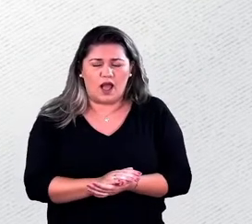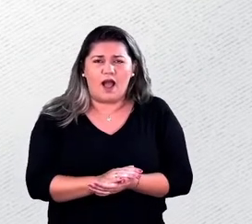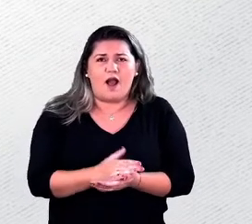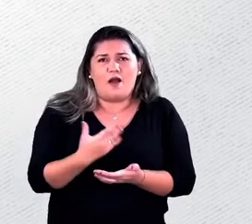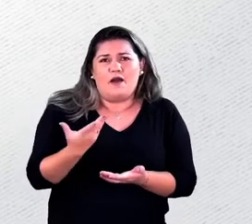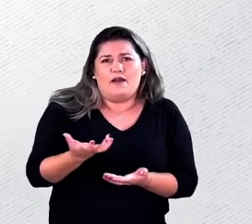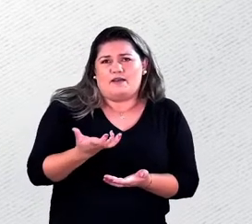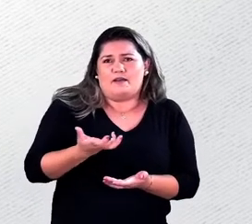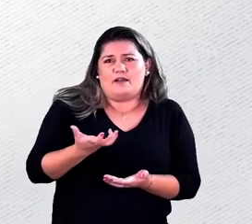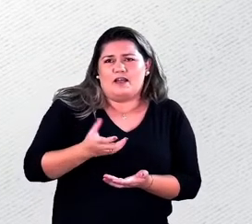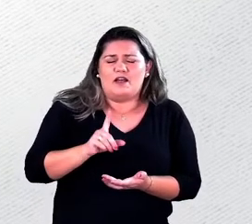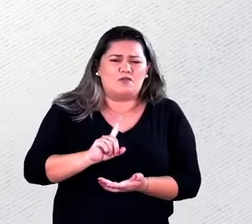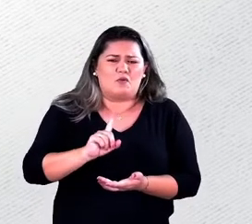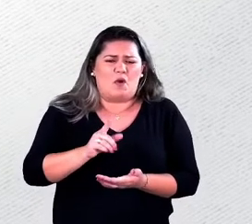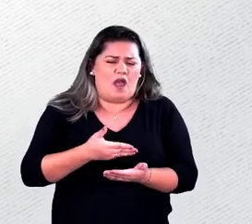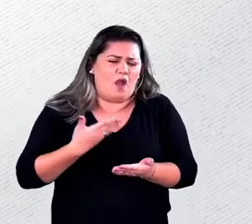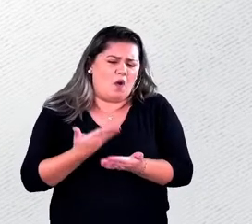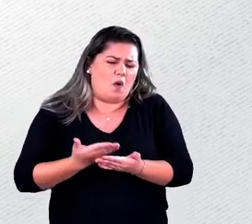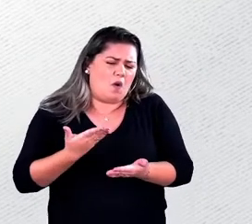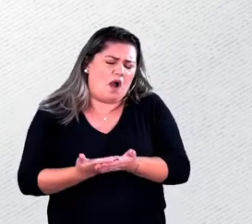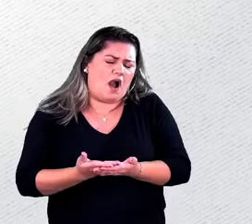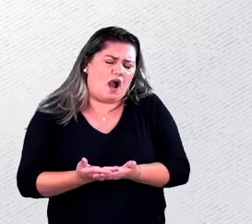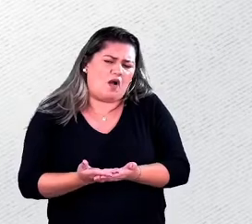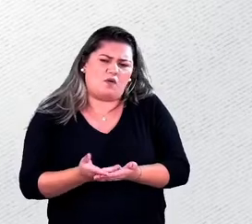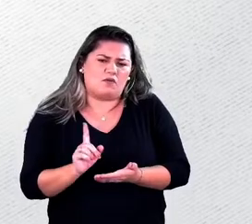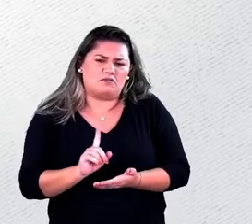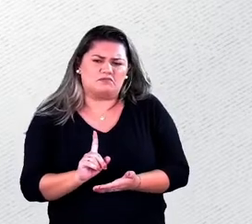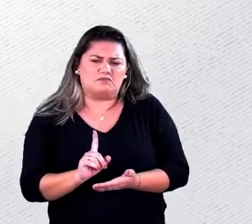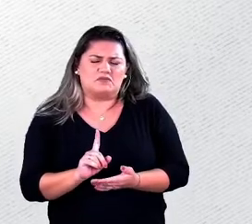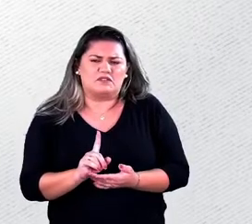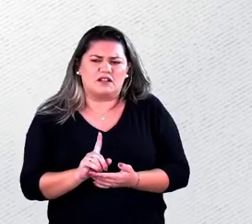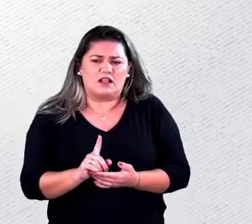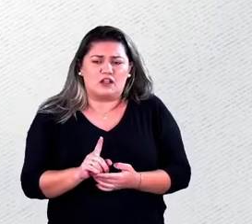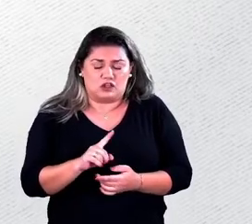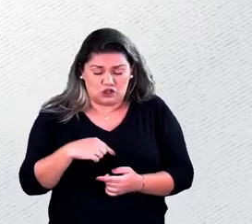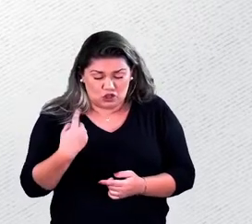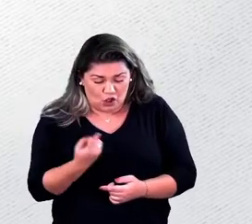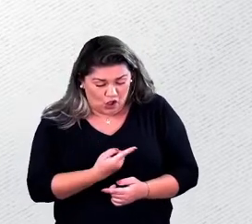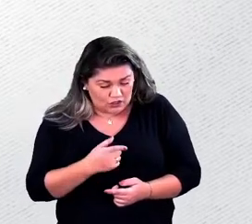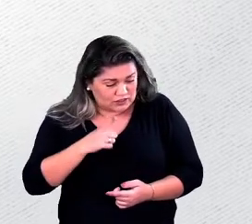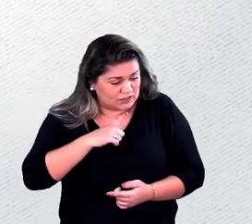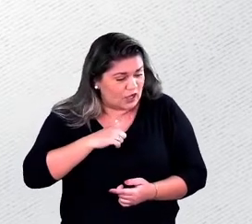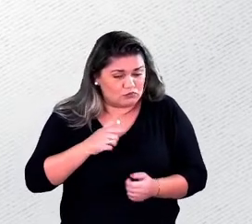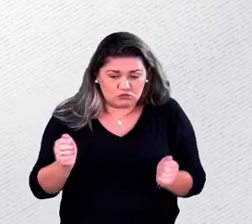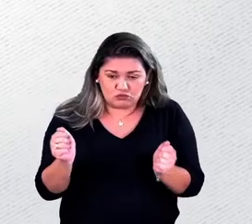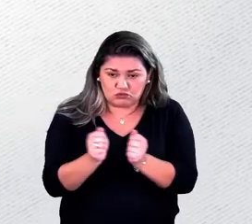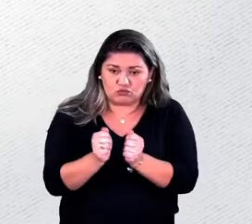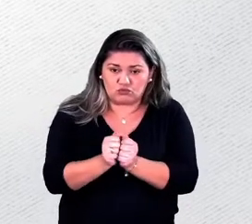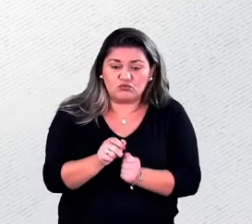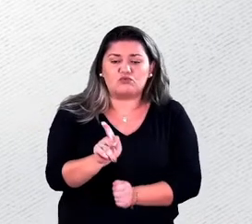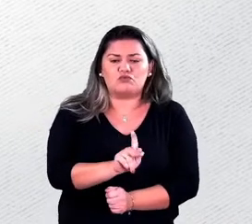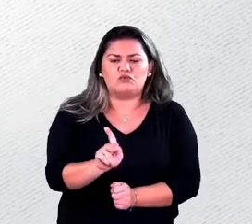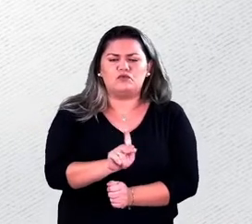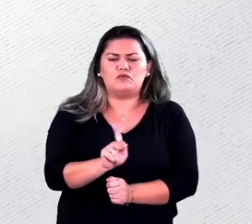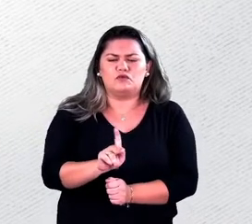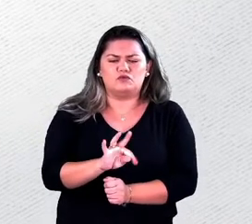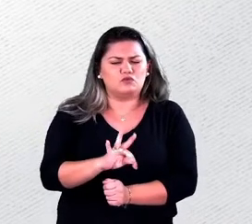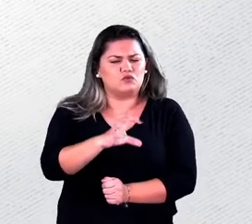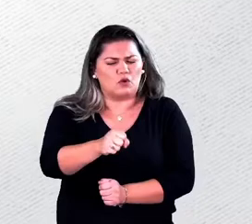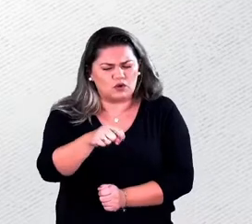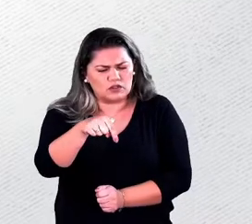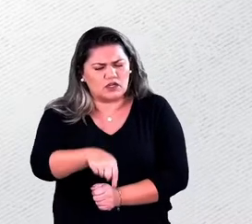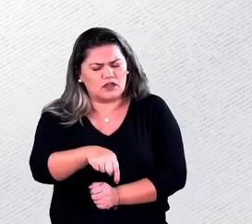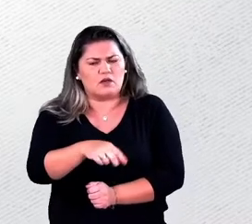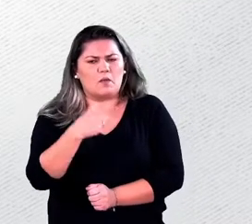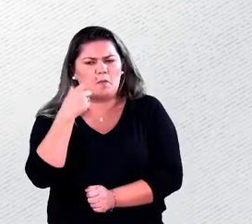não é de proferir uma aula até porque estamos todos aqui com professores a todos que estão presentes aqui